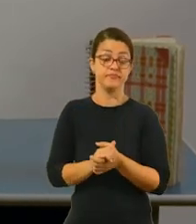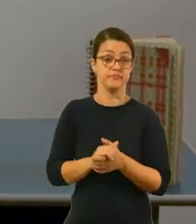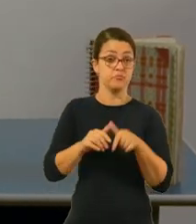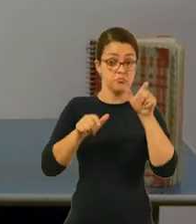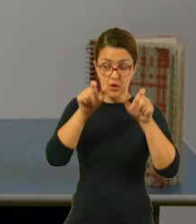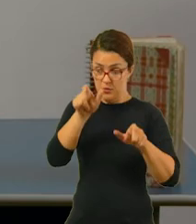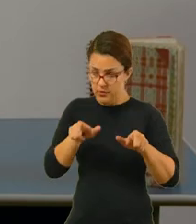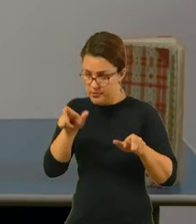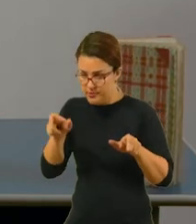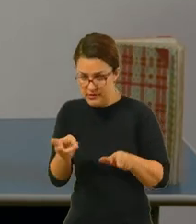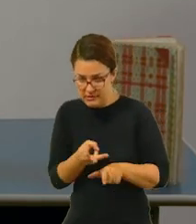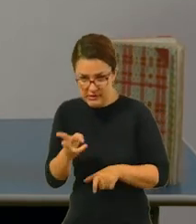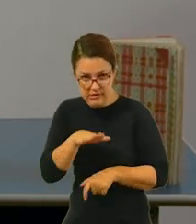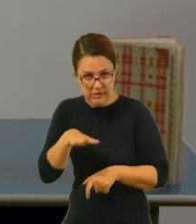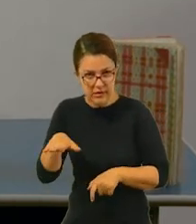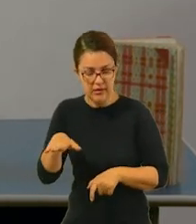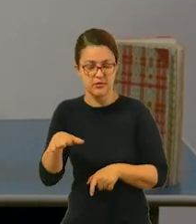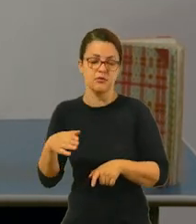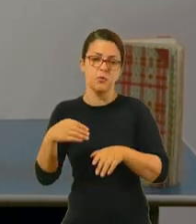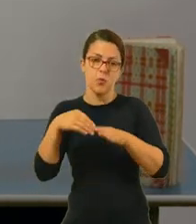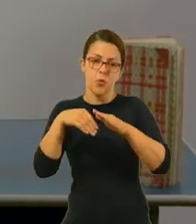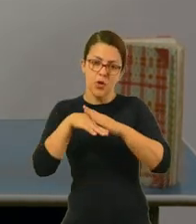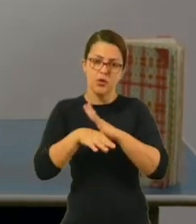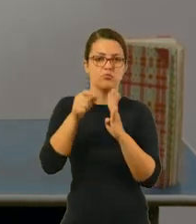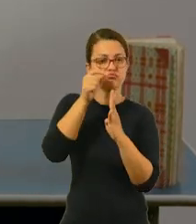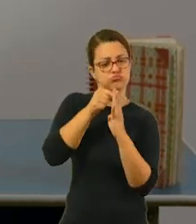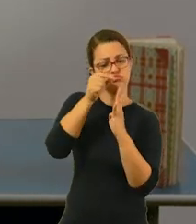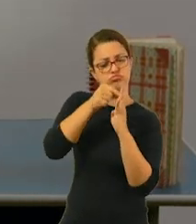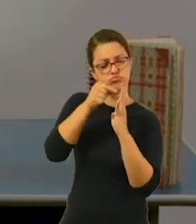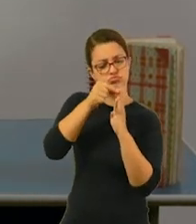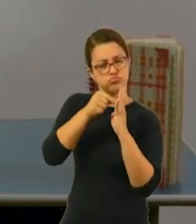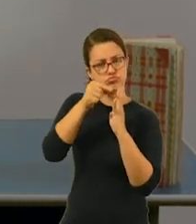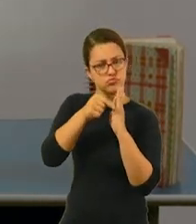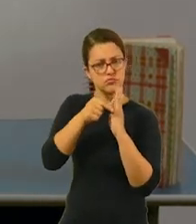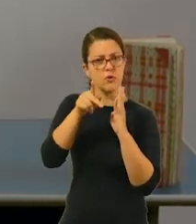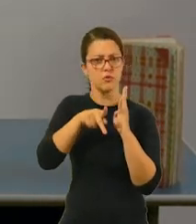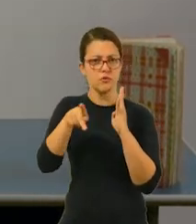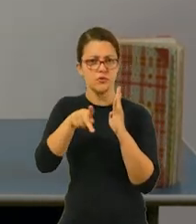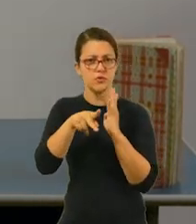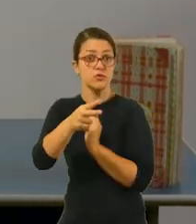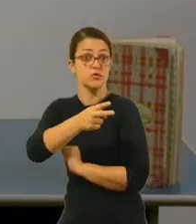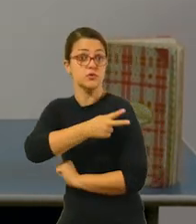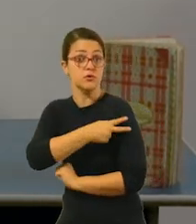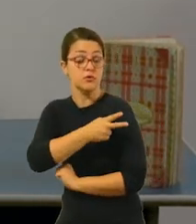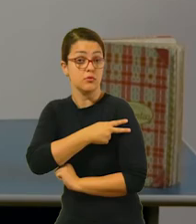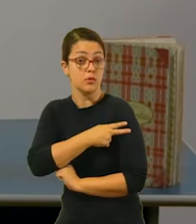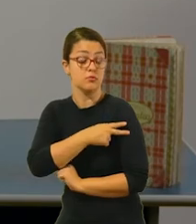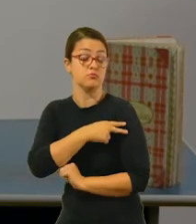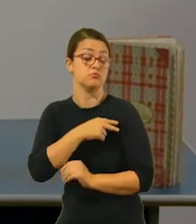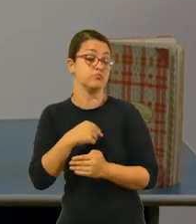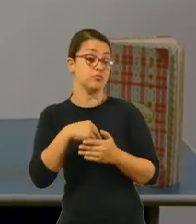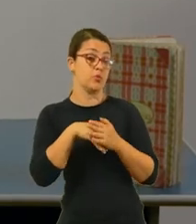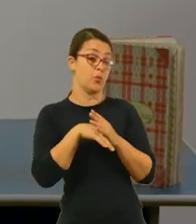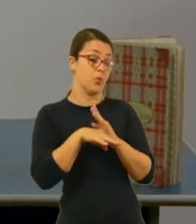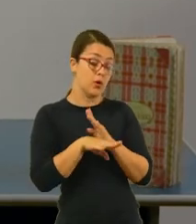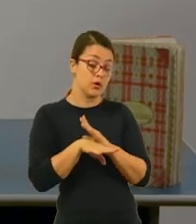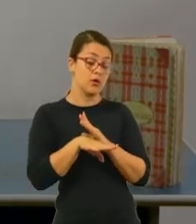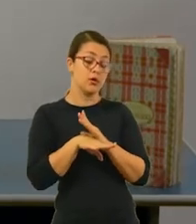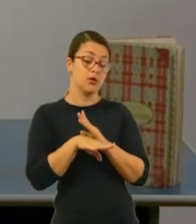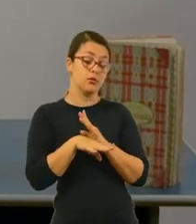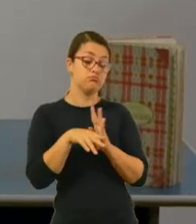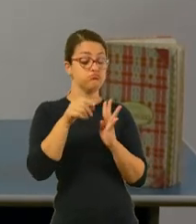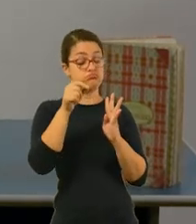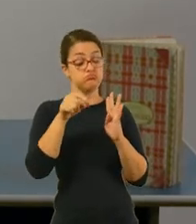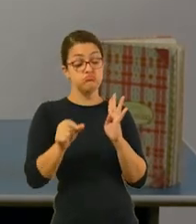Então, essas três crianças estavam guardando os ábacos para a professora da turma do segundo ano. Enquanto colocavam as